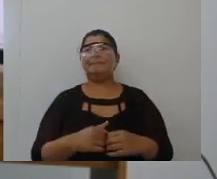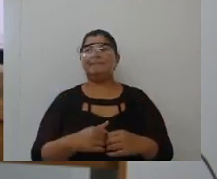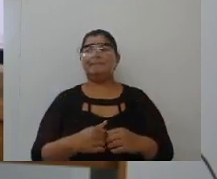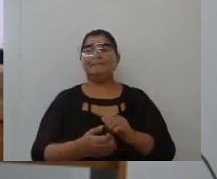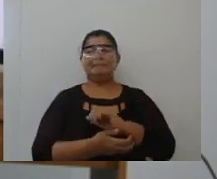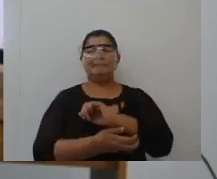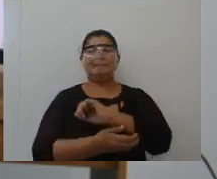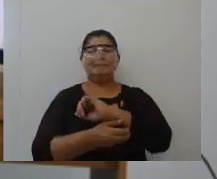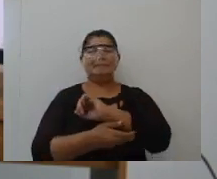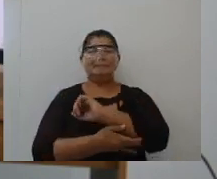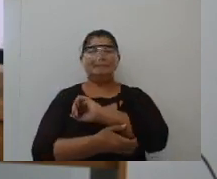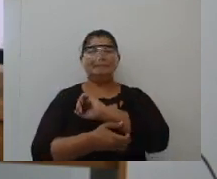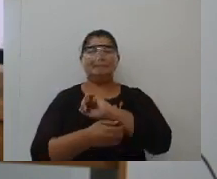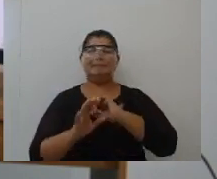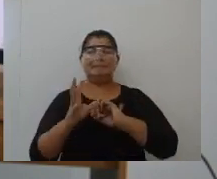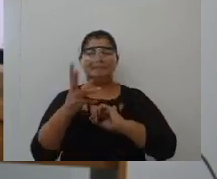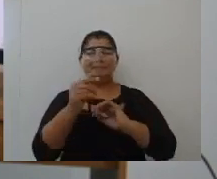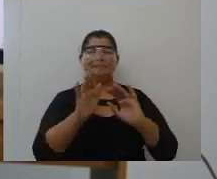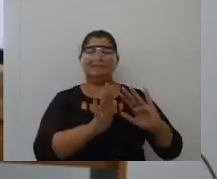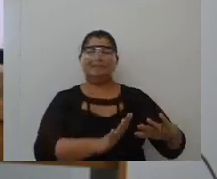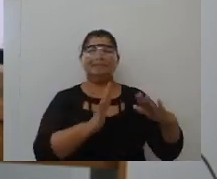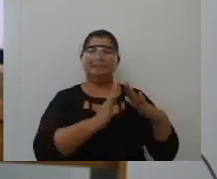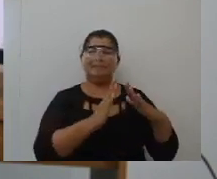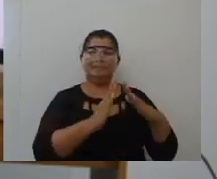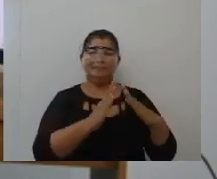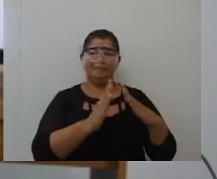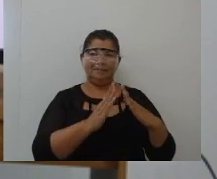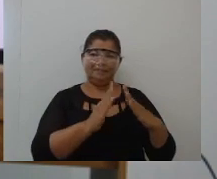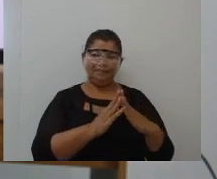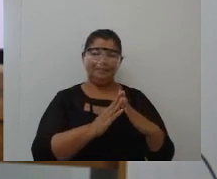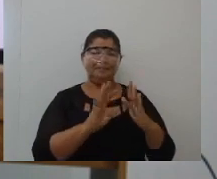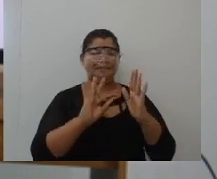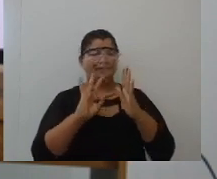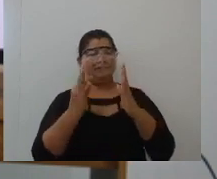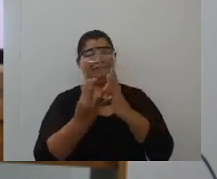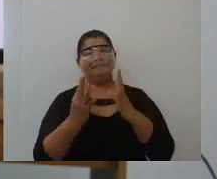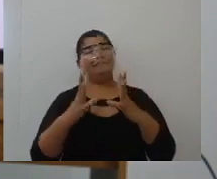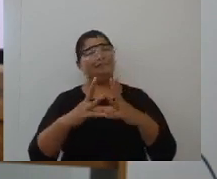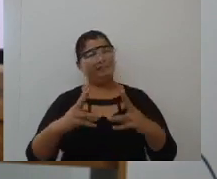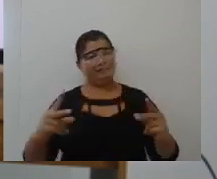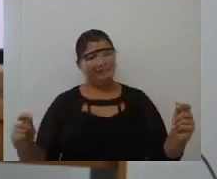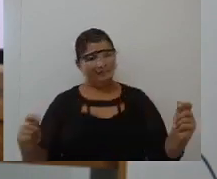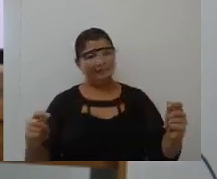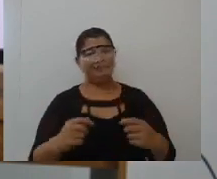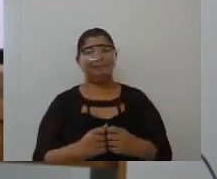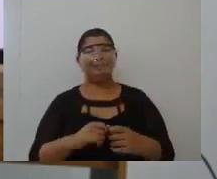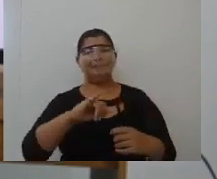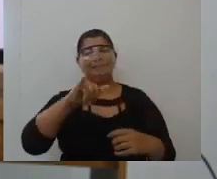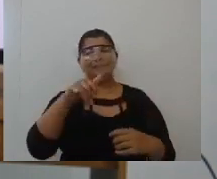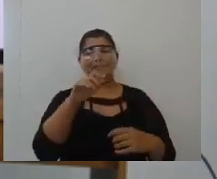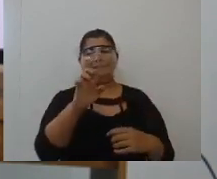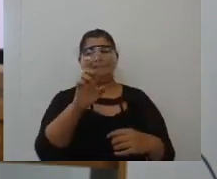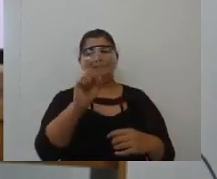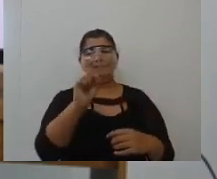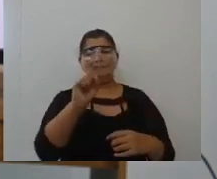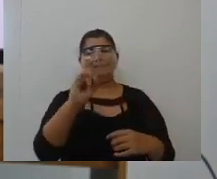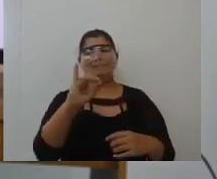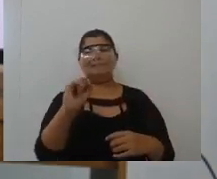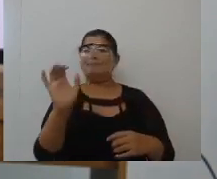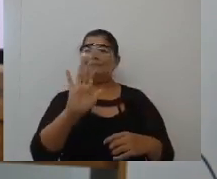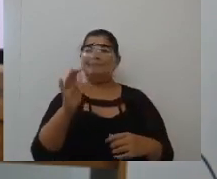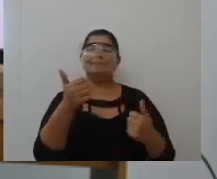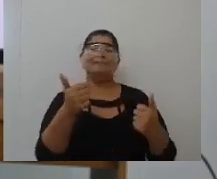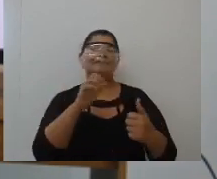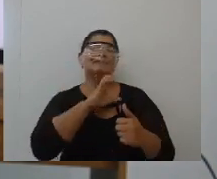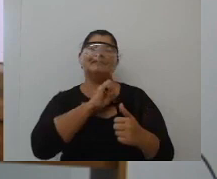Para todo mundo ficar em casa, se cuidar para passar logo esse momento de quarentena, né? Jéssica Alves, olá, estou amando as suas